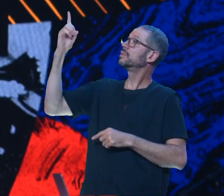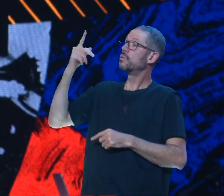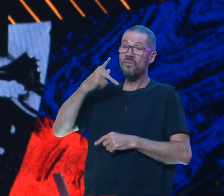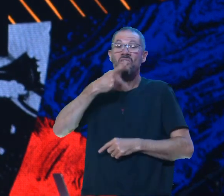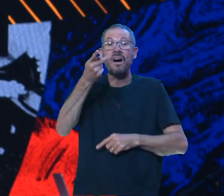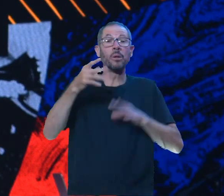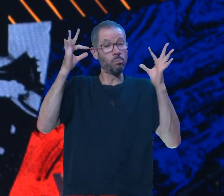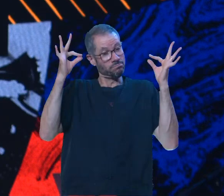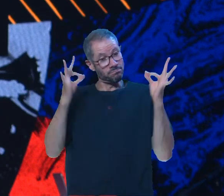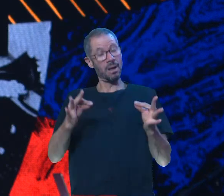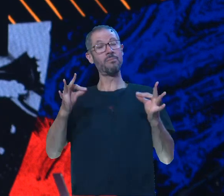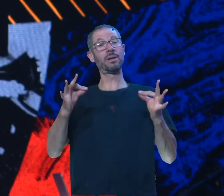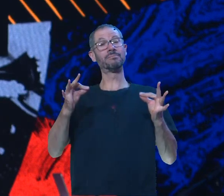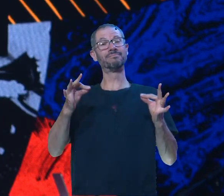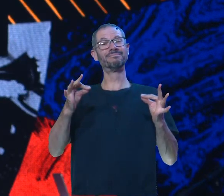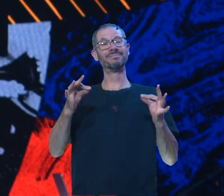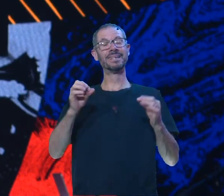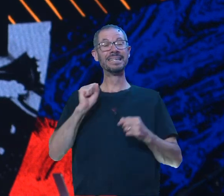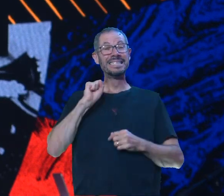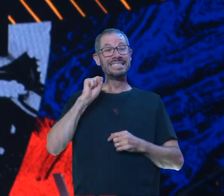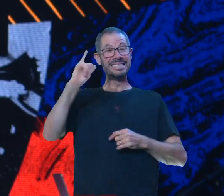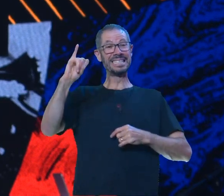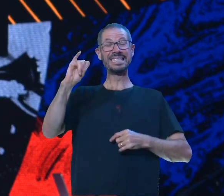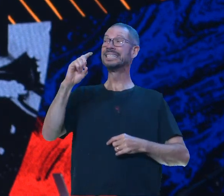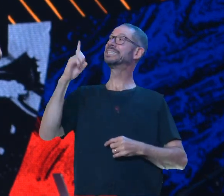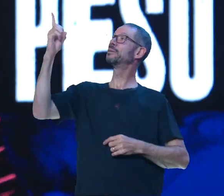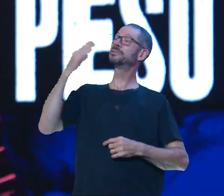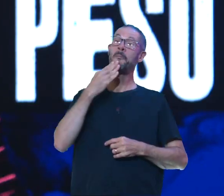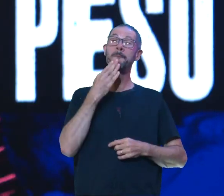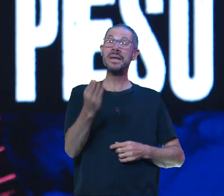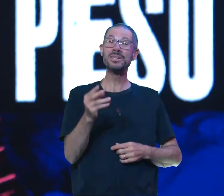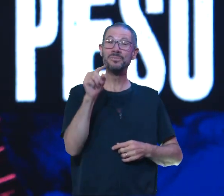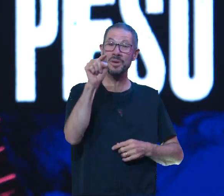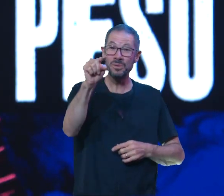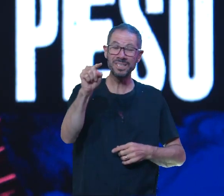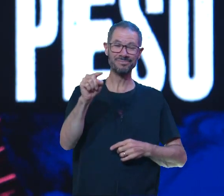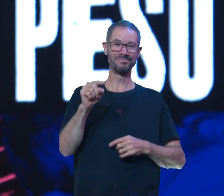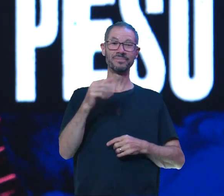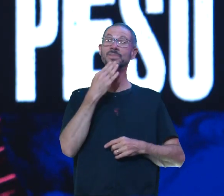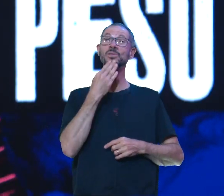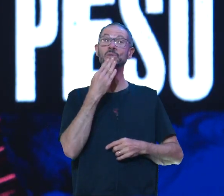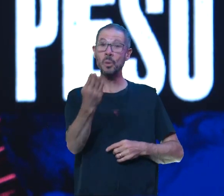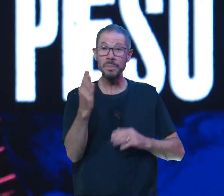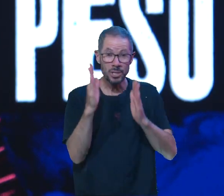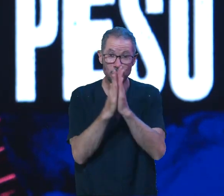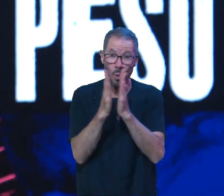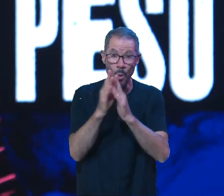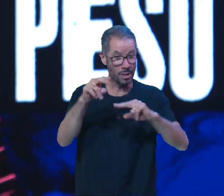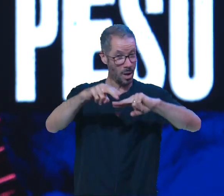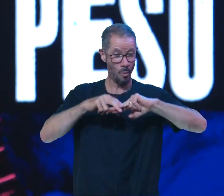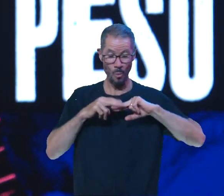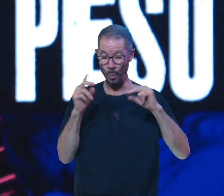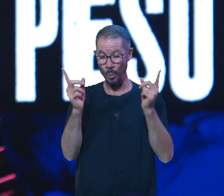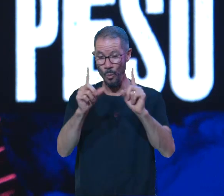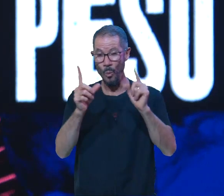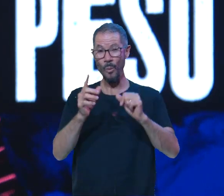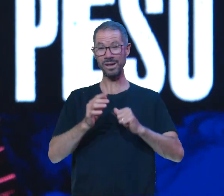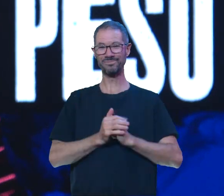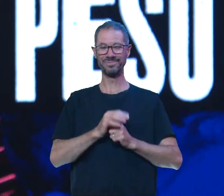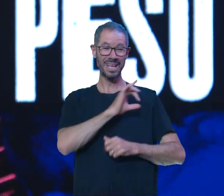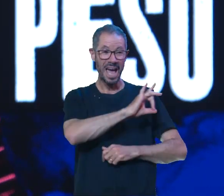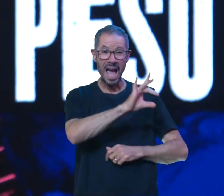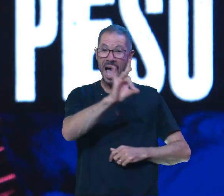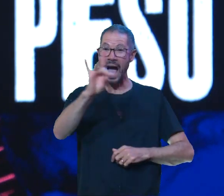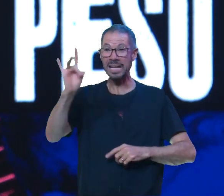falado. Falando, se Deus pedisse para você. Não estou pedindo nem orando por isso. Cada um